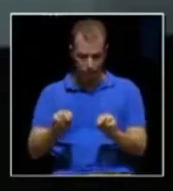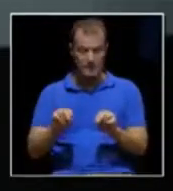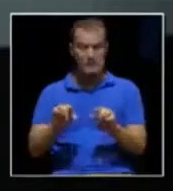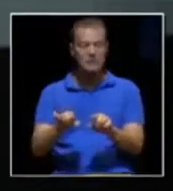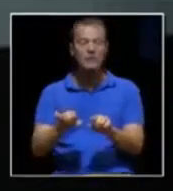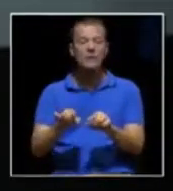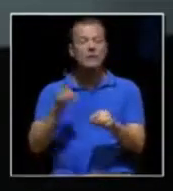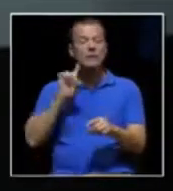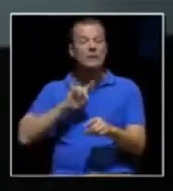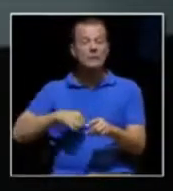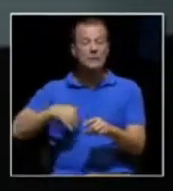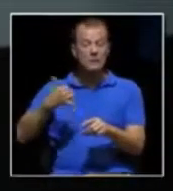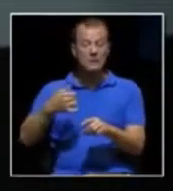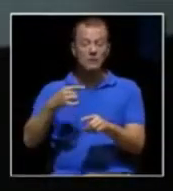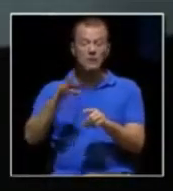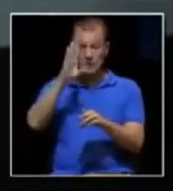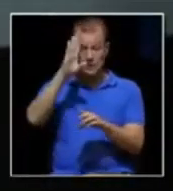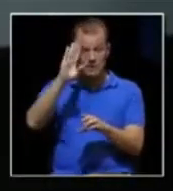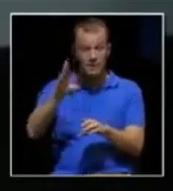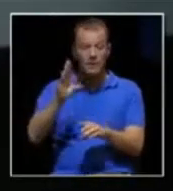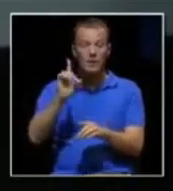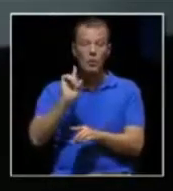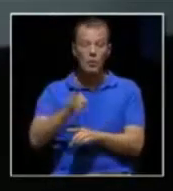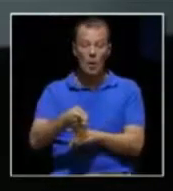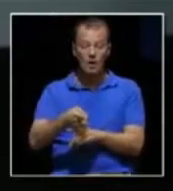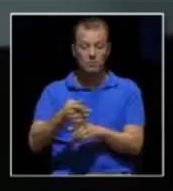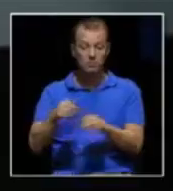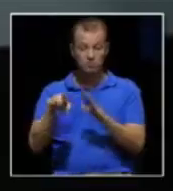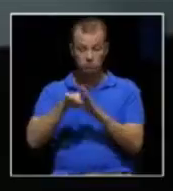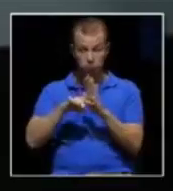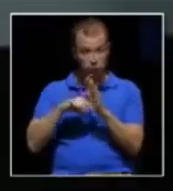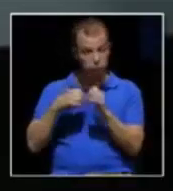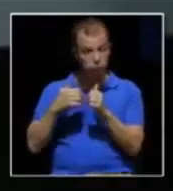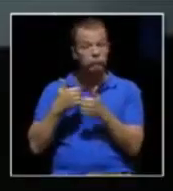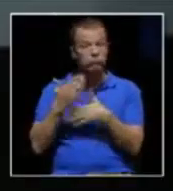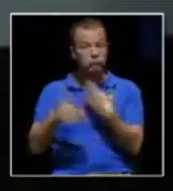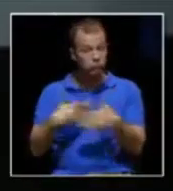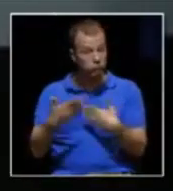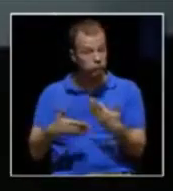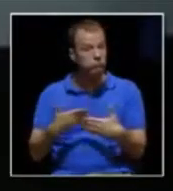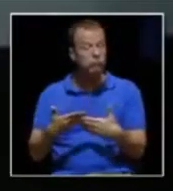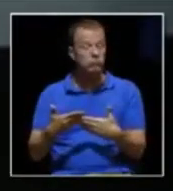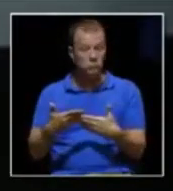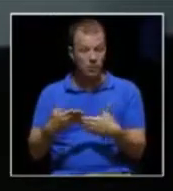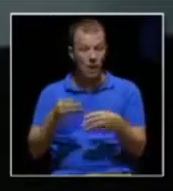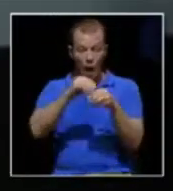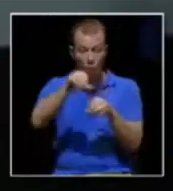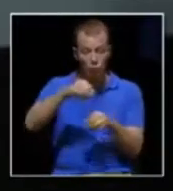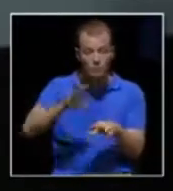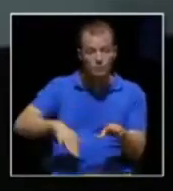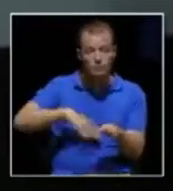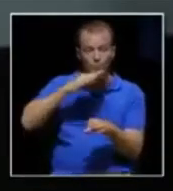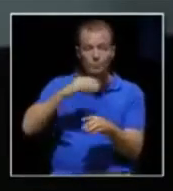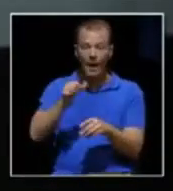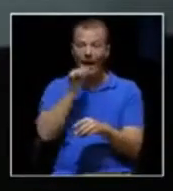É também fundamental sabermos qual o encaminhamento que está a ser dado aos solos contaminados e às